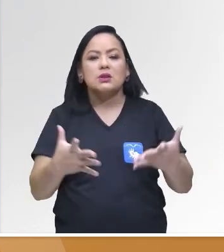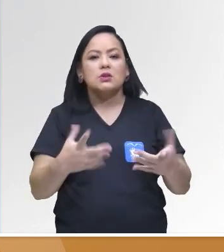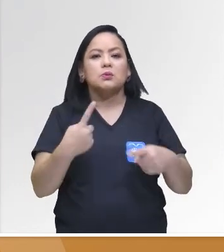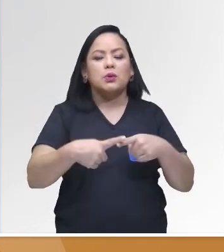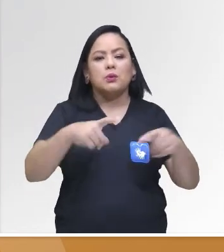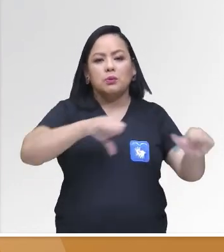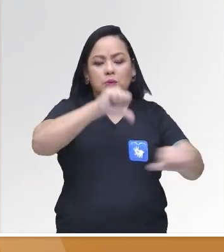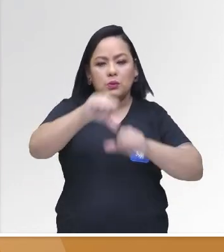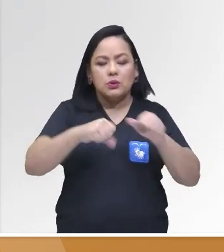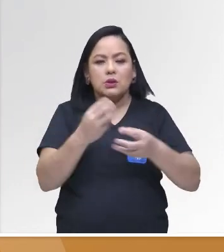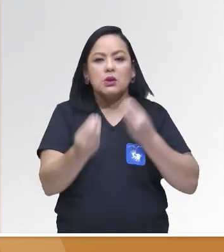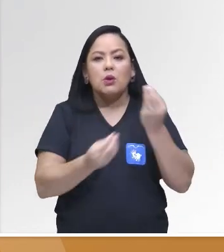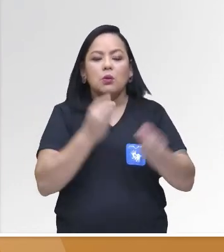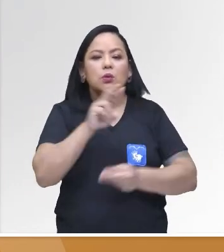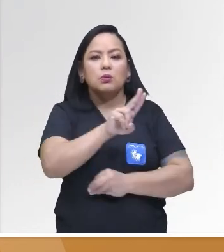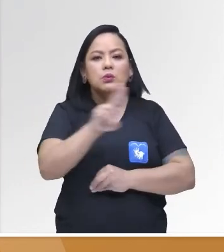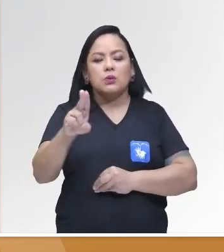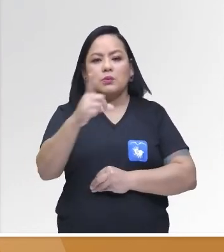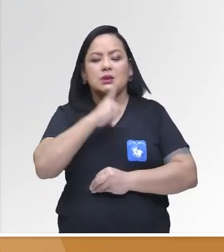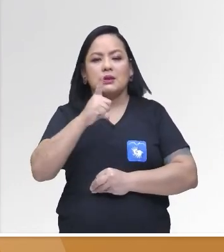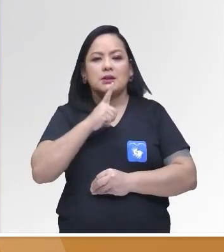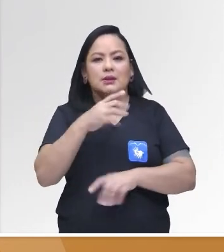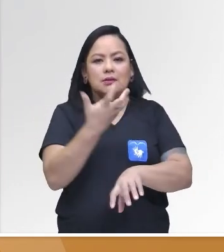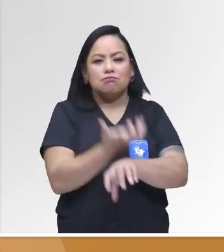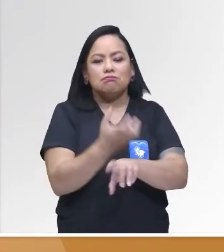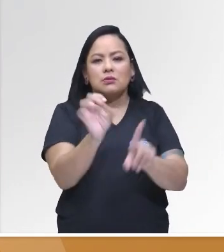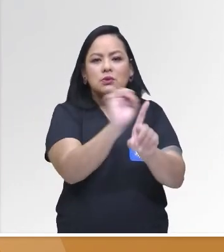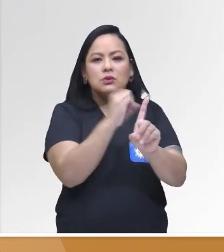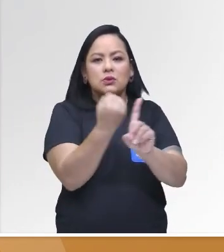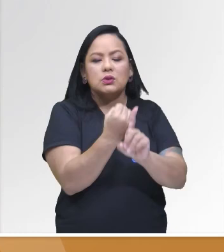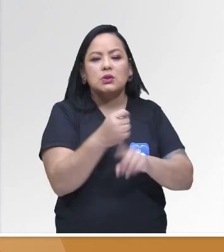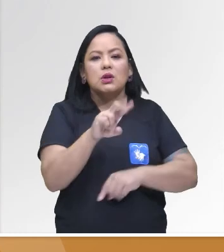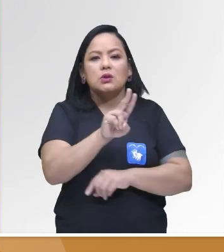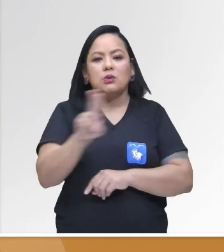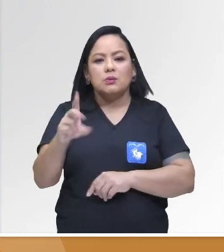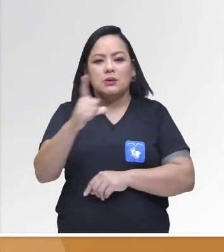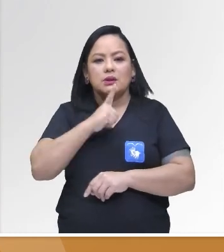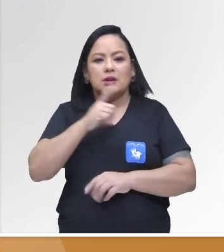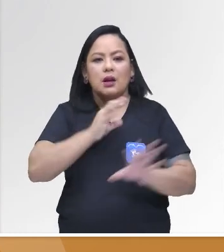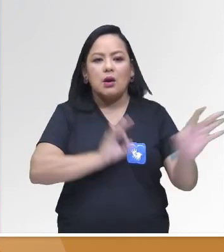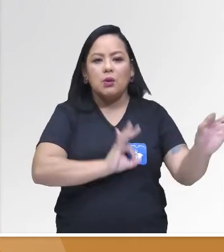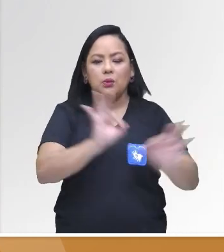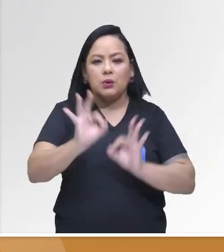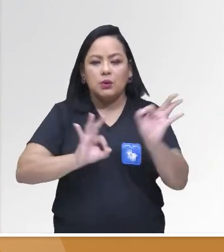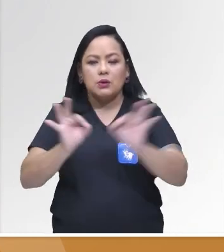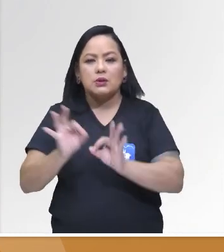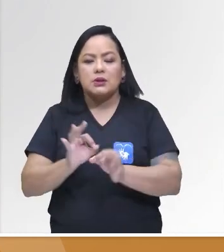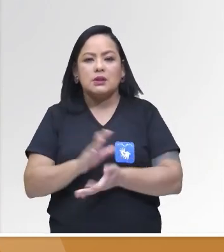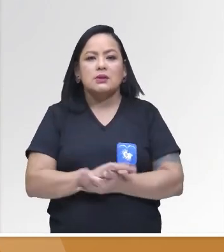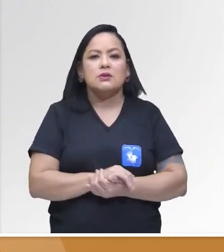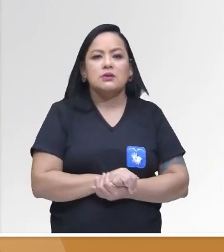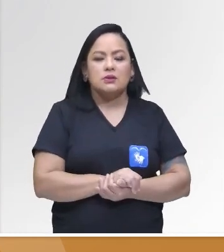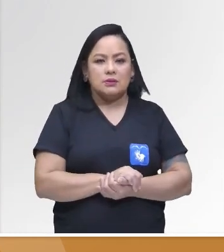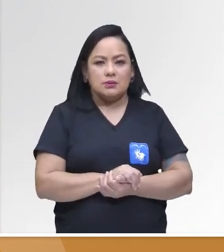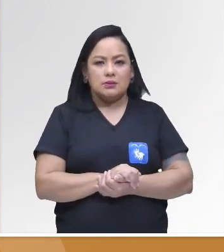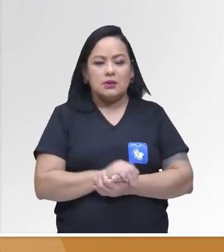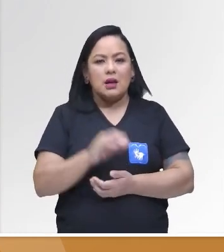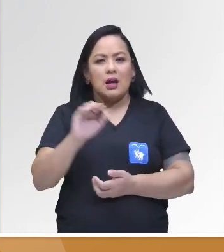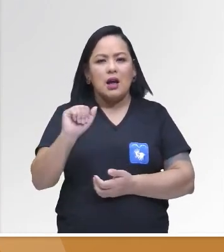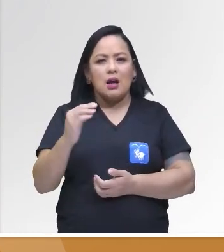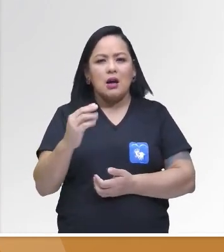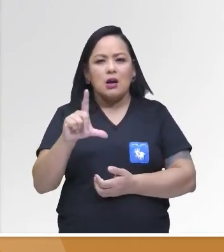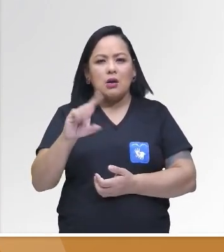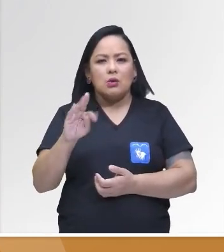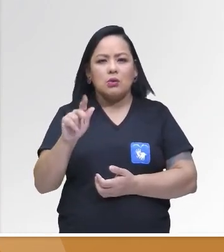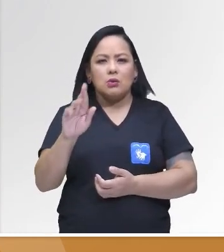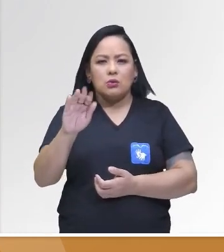mudança, como é que nós chamamos na sociologia? Nós chamamos de processo de aculturação. É onde